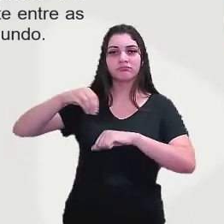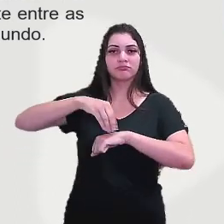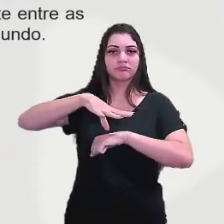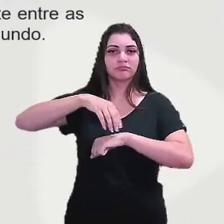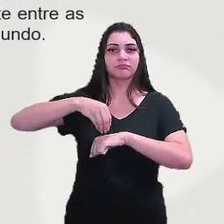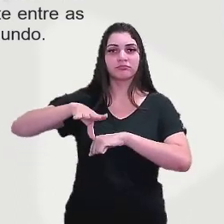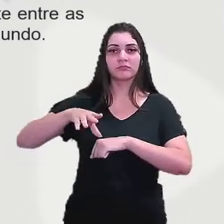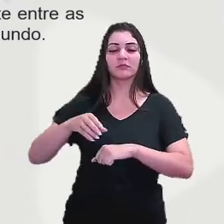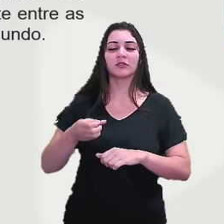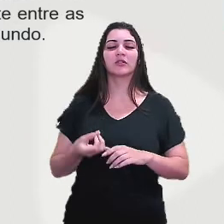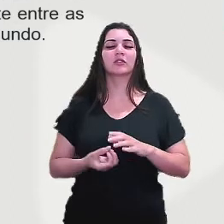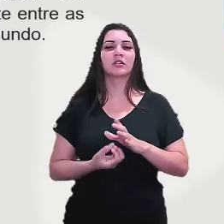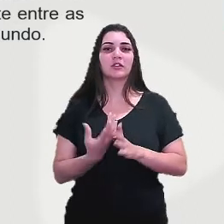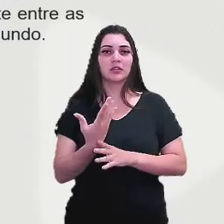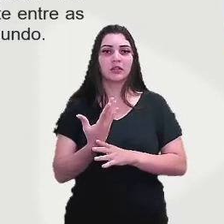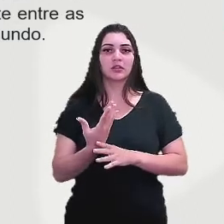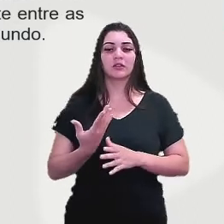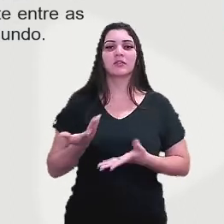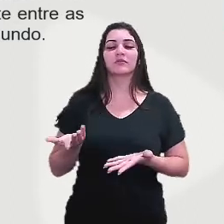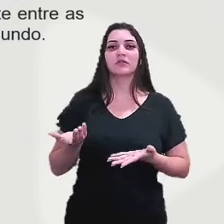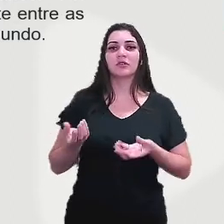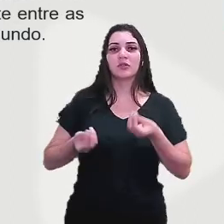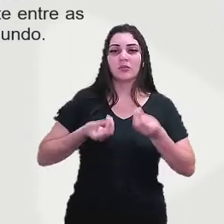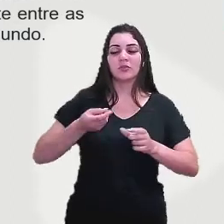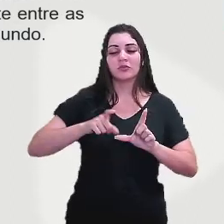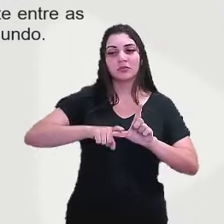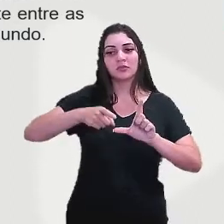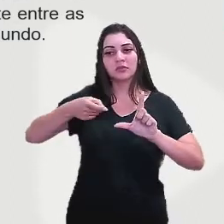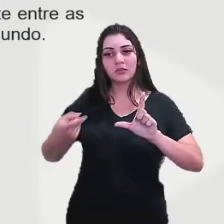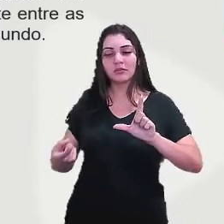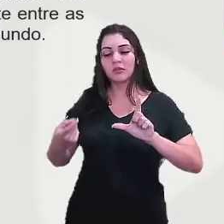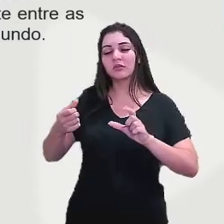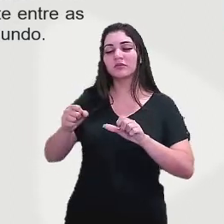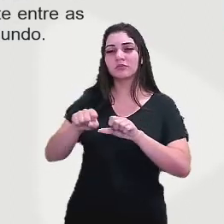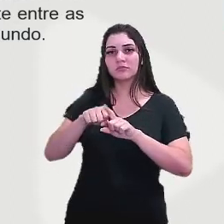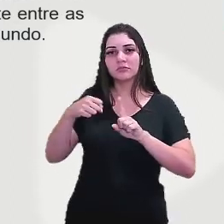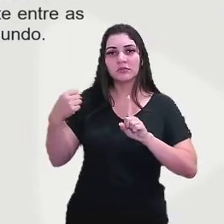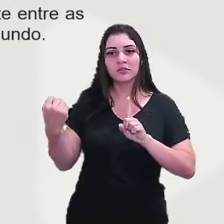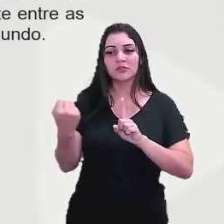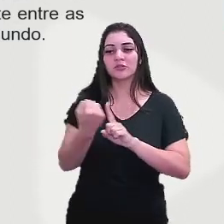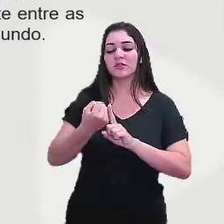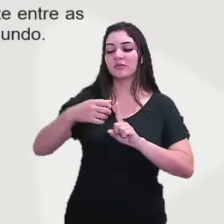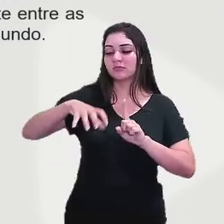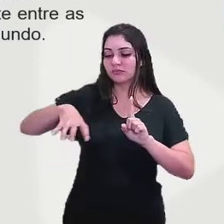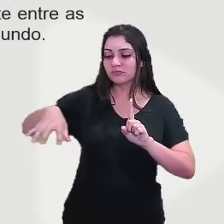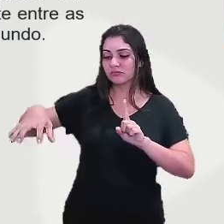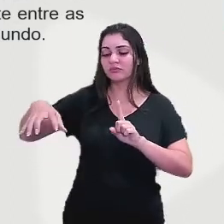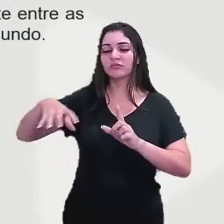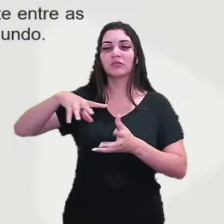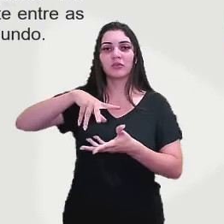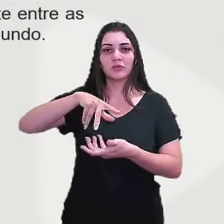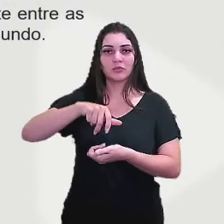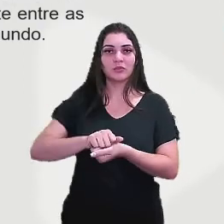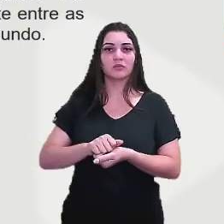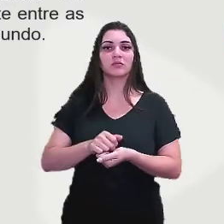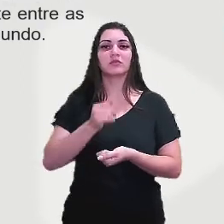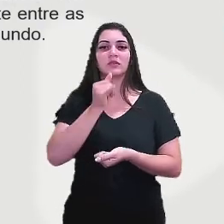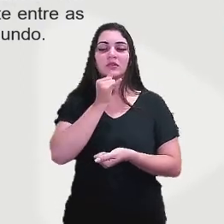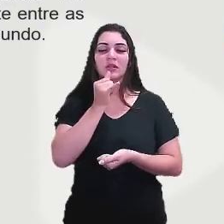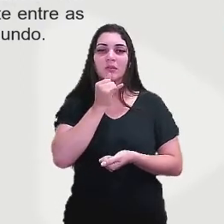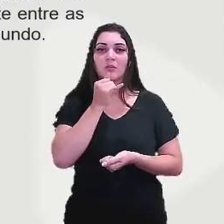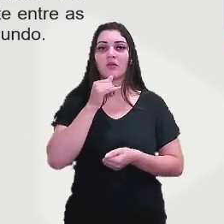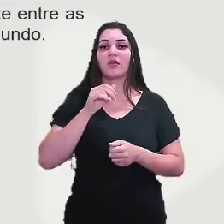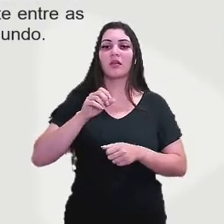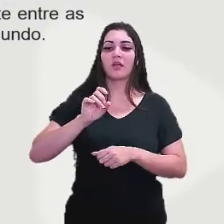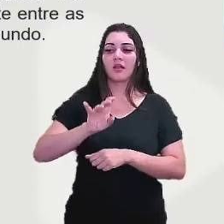maneira independente entre as sociedades nas diversas regiões do mundo. Por isso que cada país, cada localidade do mundo